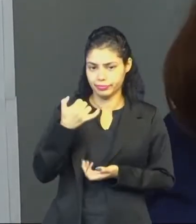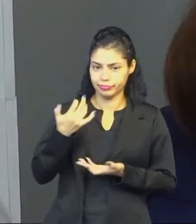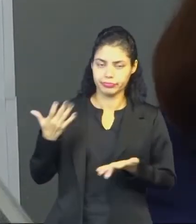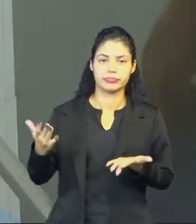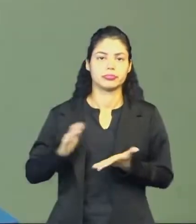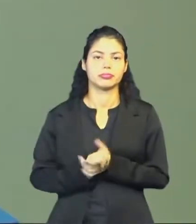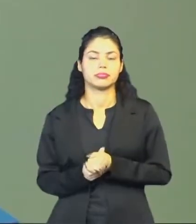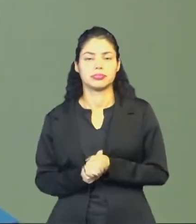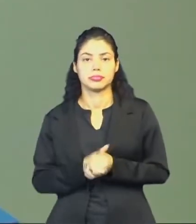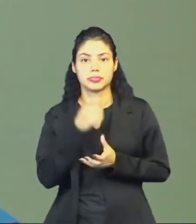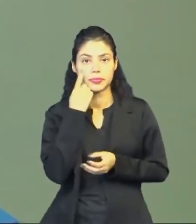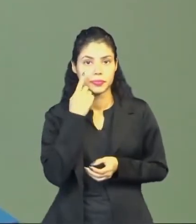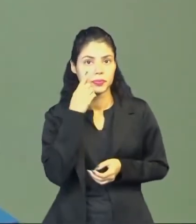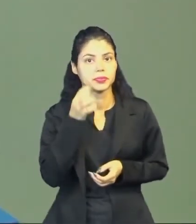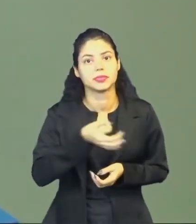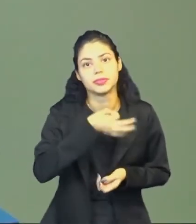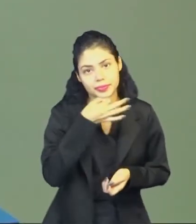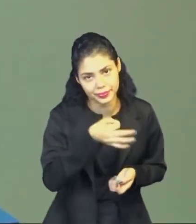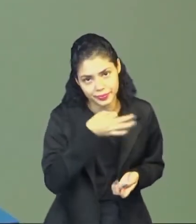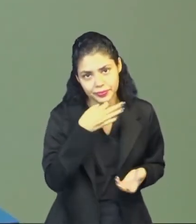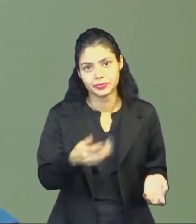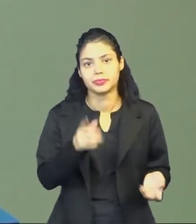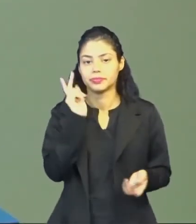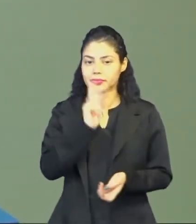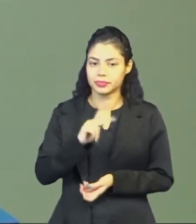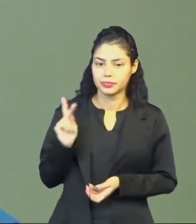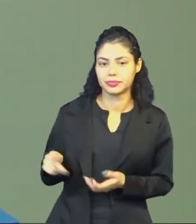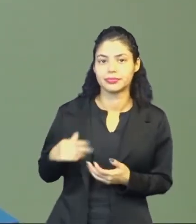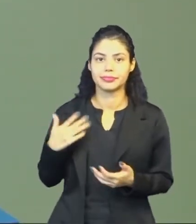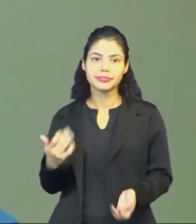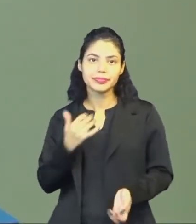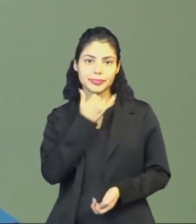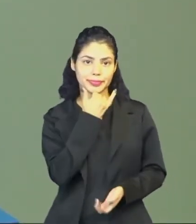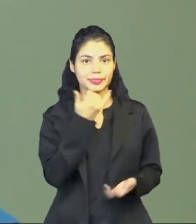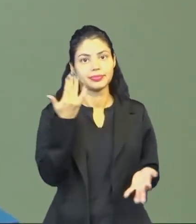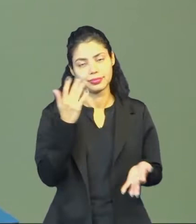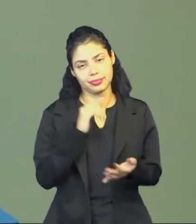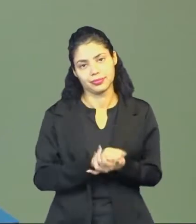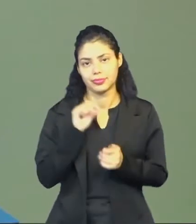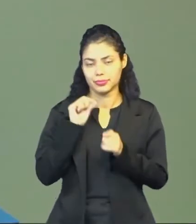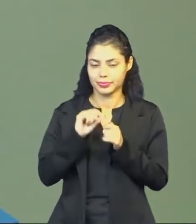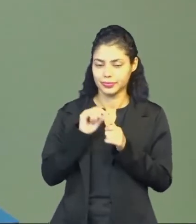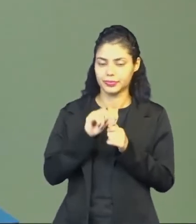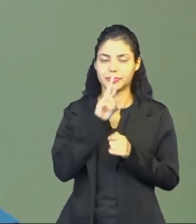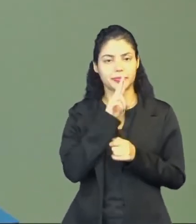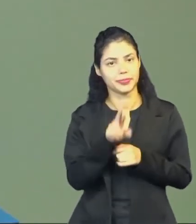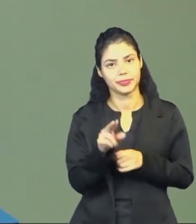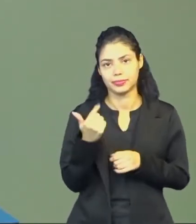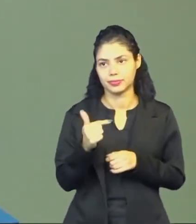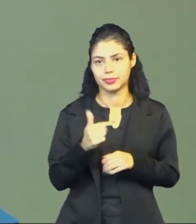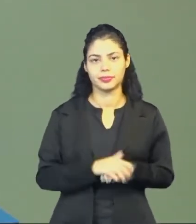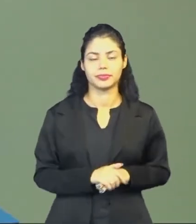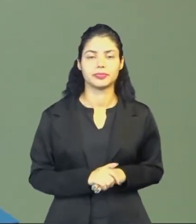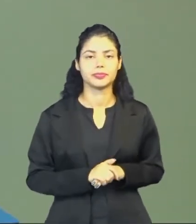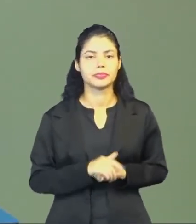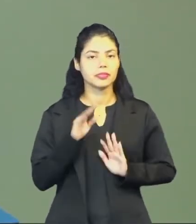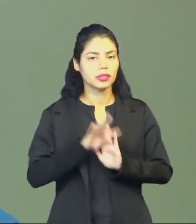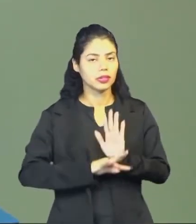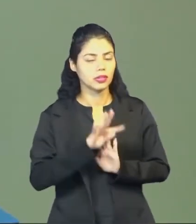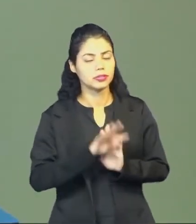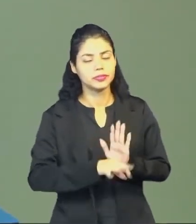canetas. Olha só o argumento do menino para a professora, a desculpa que ele deu para não resolver a tarefa. Então, é um